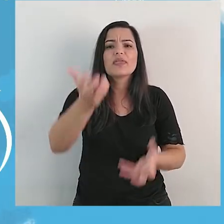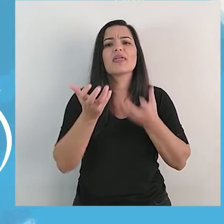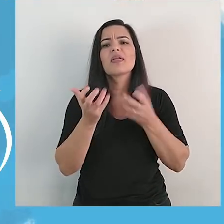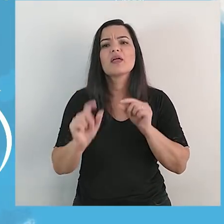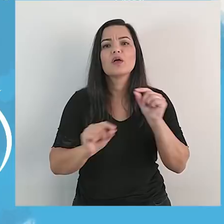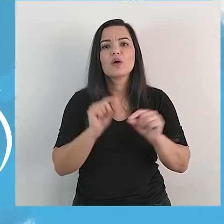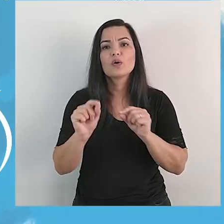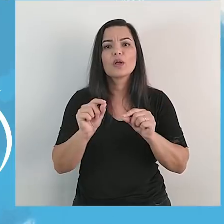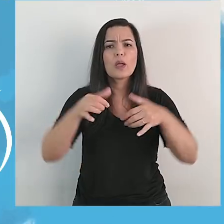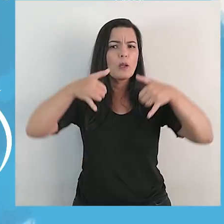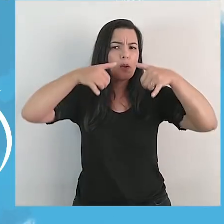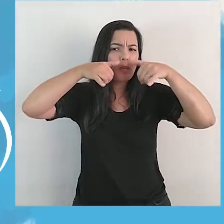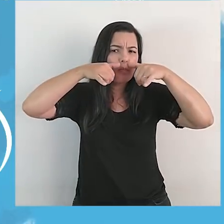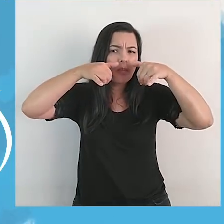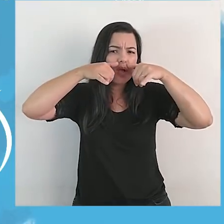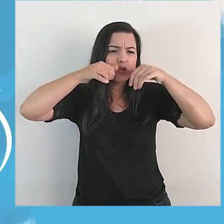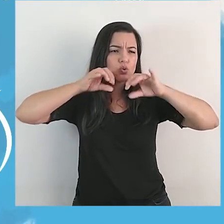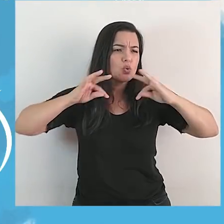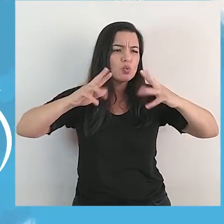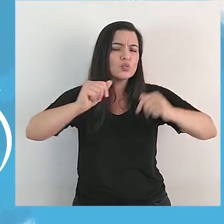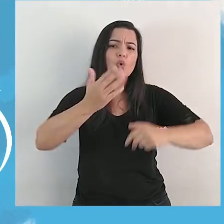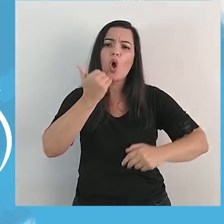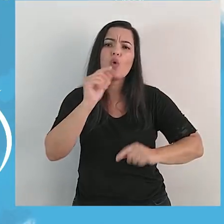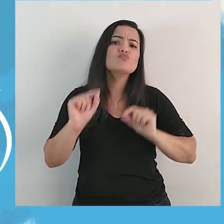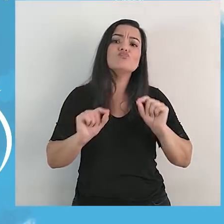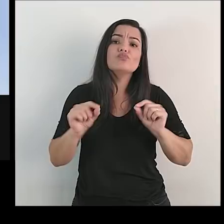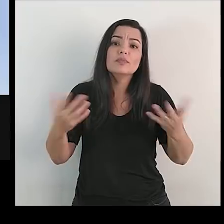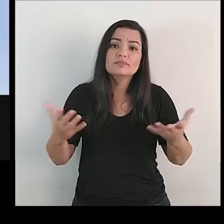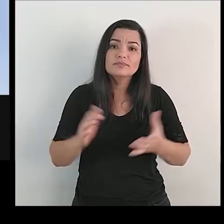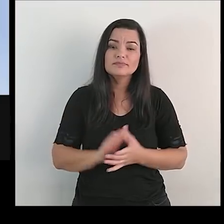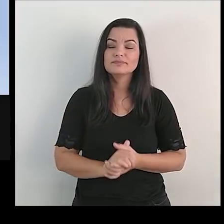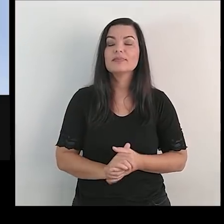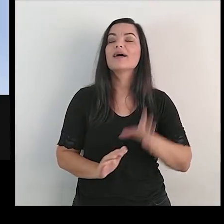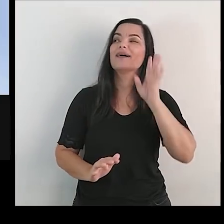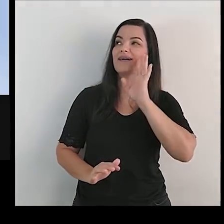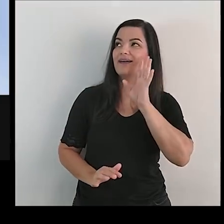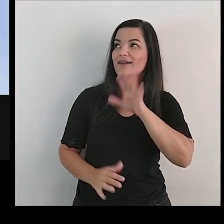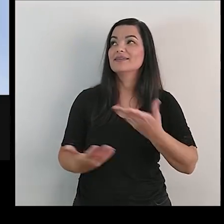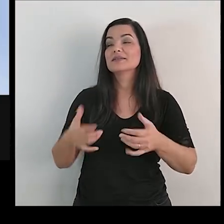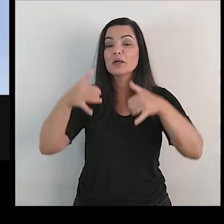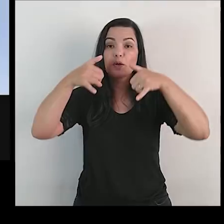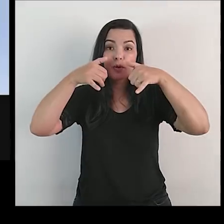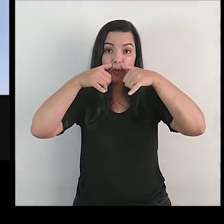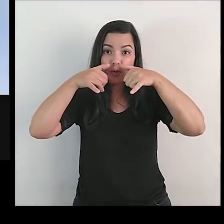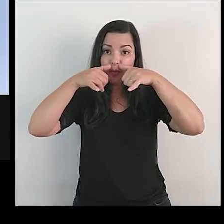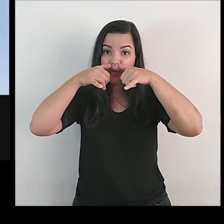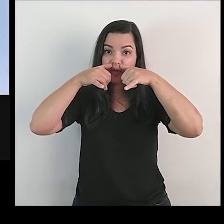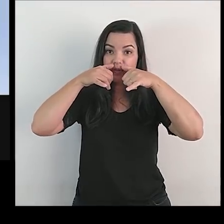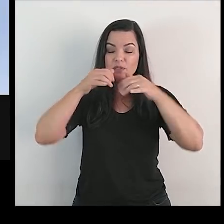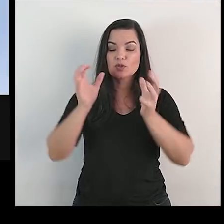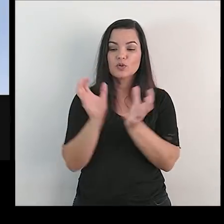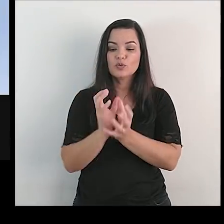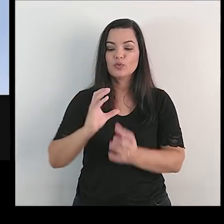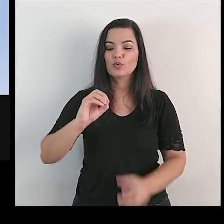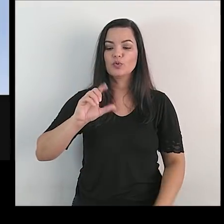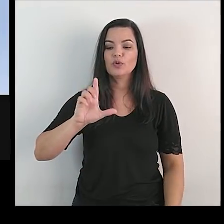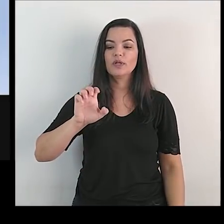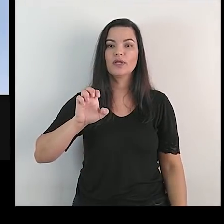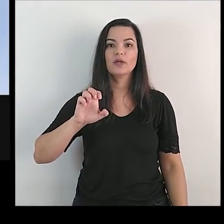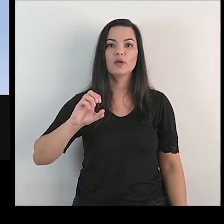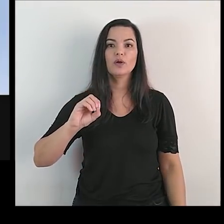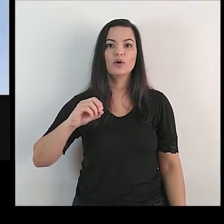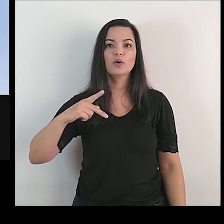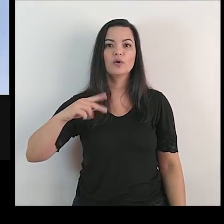e eu quero saber o que os besouros comem. Olha só, legal, Davi. Então, os besouros, né, os